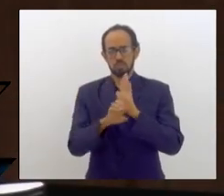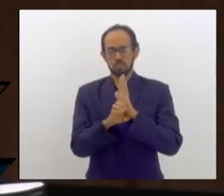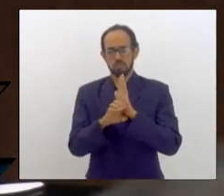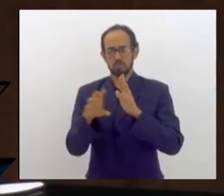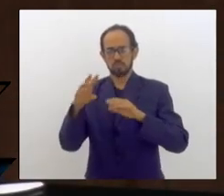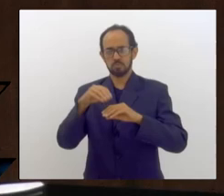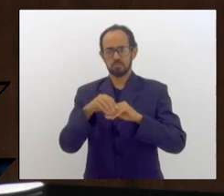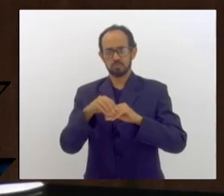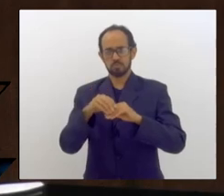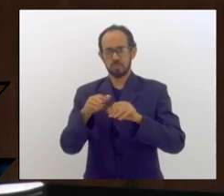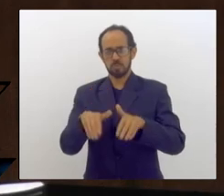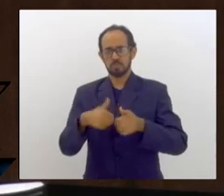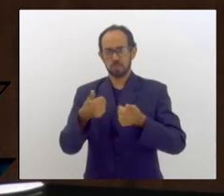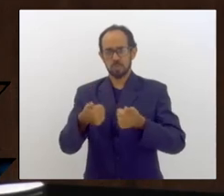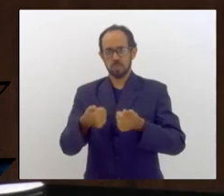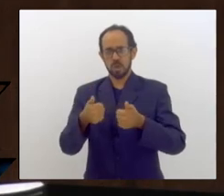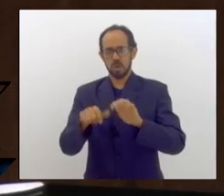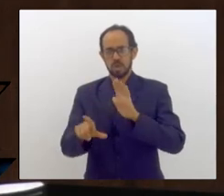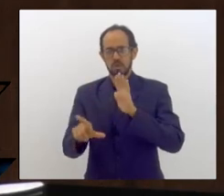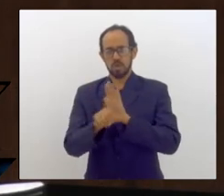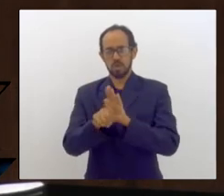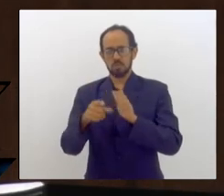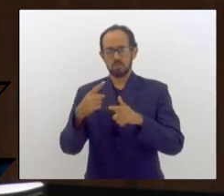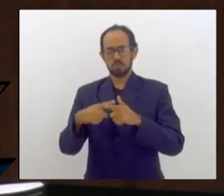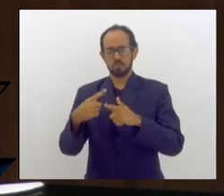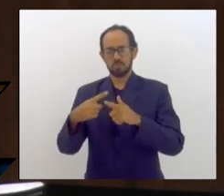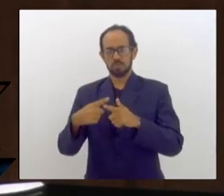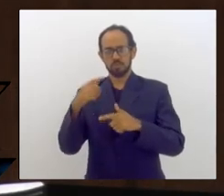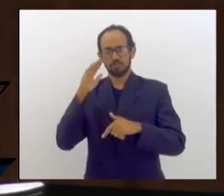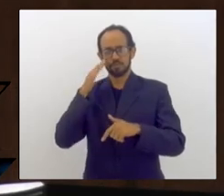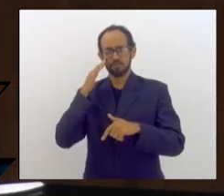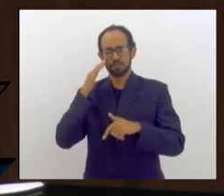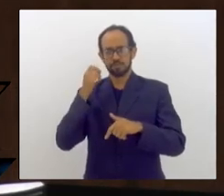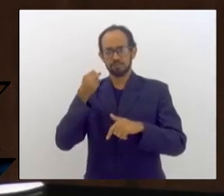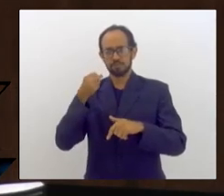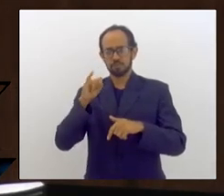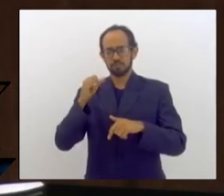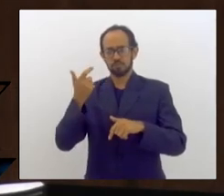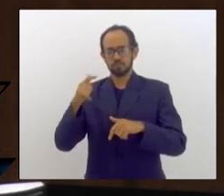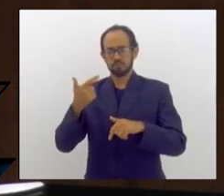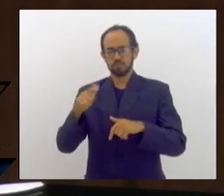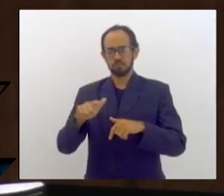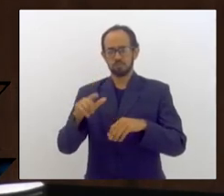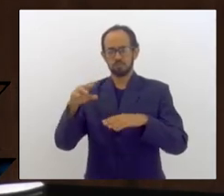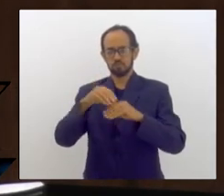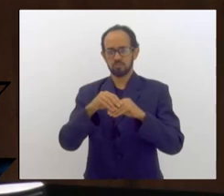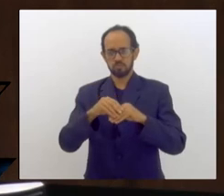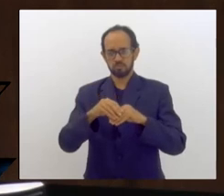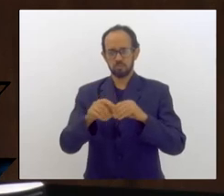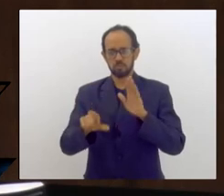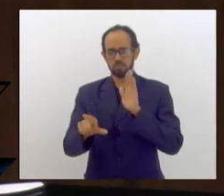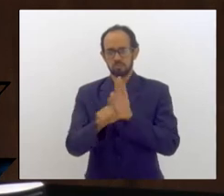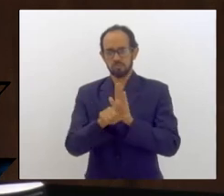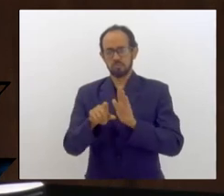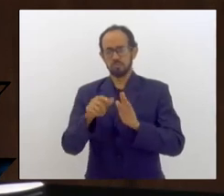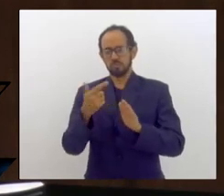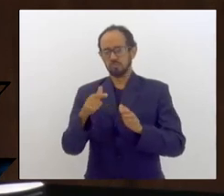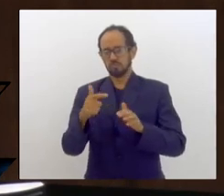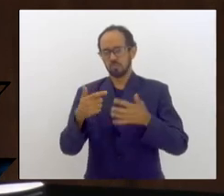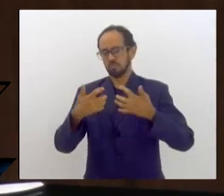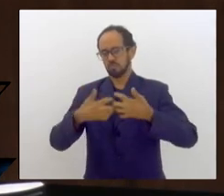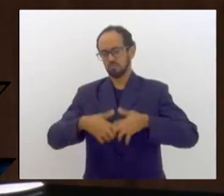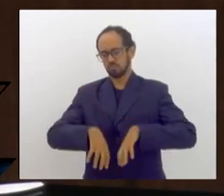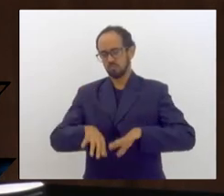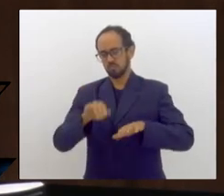para melhorar a lei, porque entendemos que se não houver sanções, a lei não será aplicada, que infelizmente o